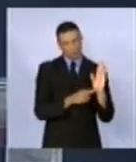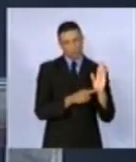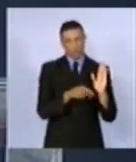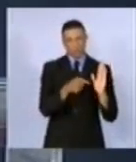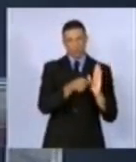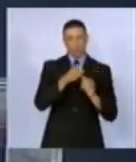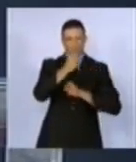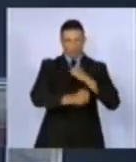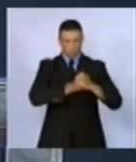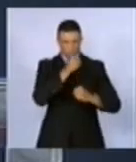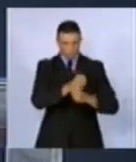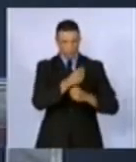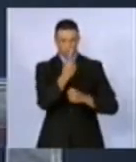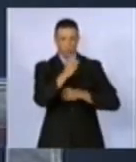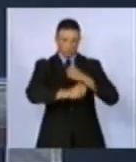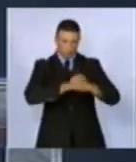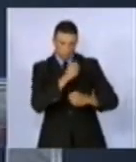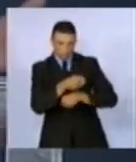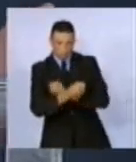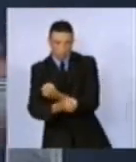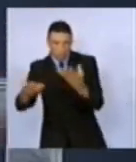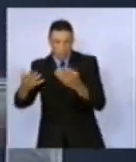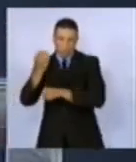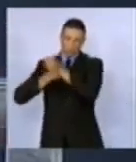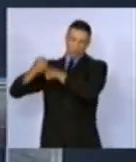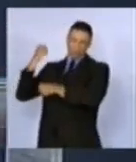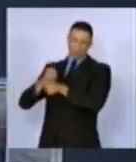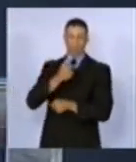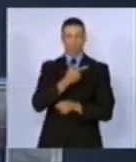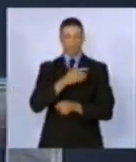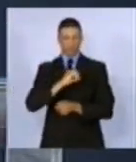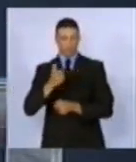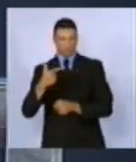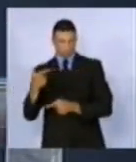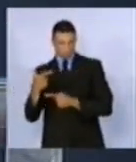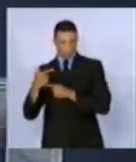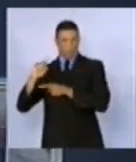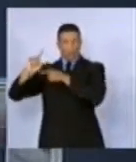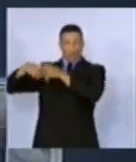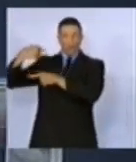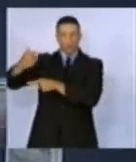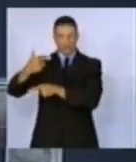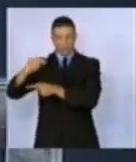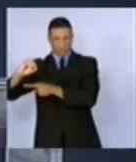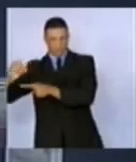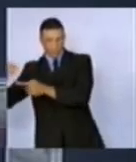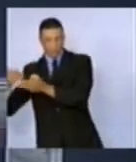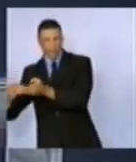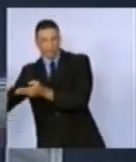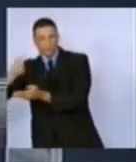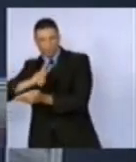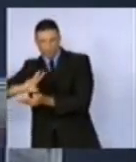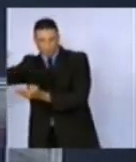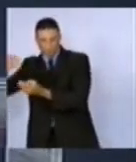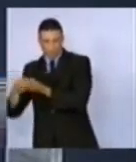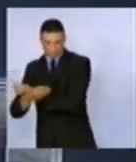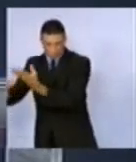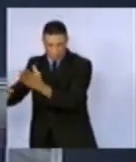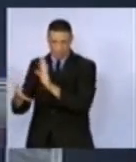publicada cada ano aqui eu cito a do ano de 2012 porque a de 2013 será publicada nos próximos dias e tem como os dois